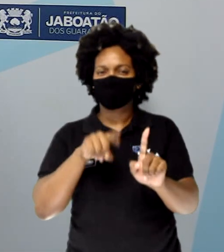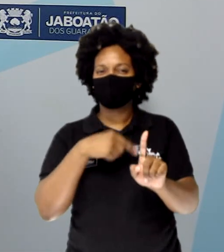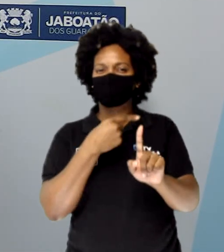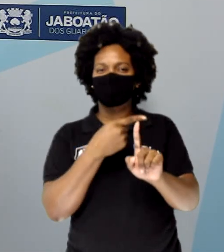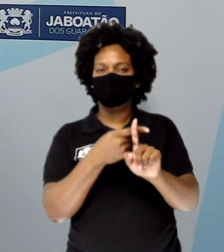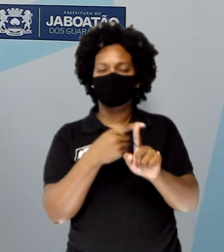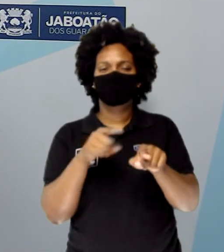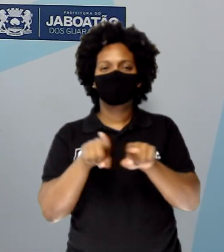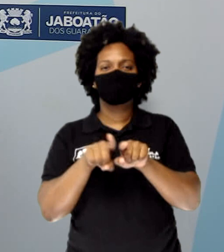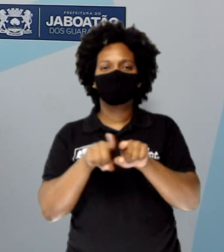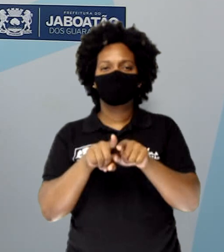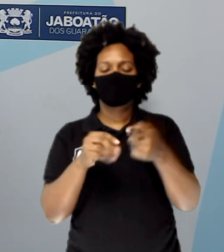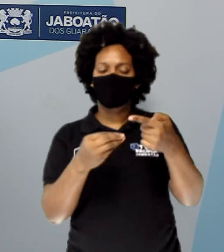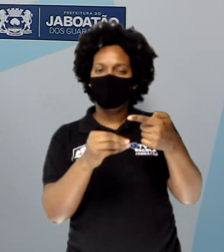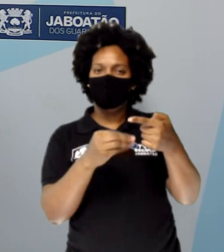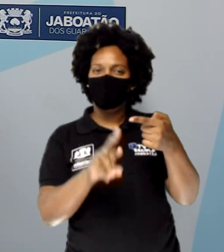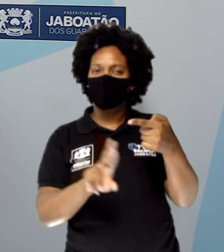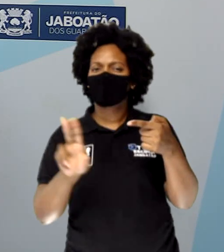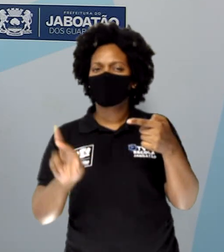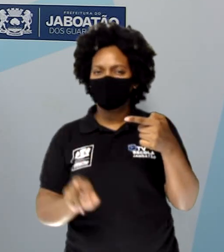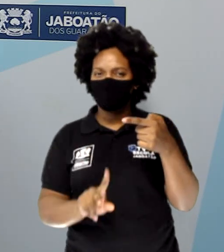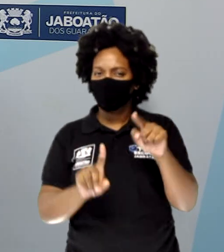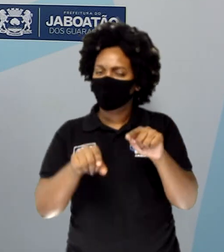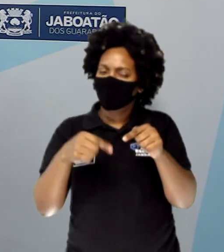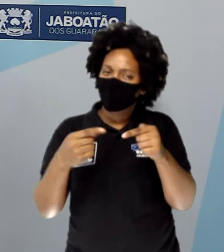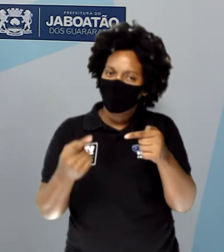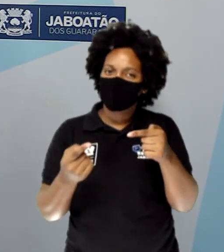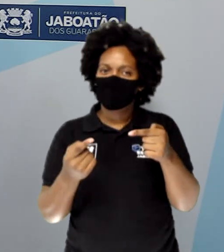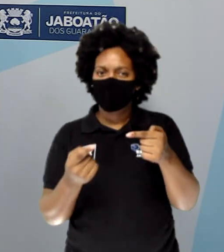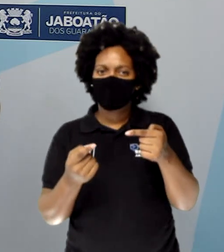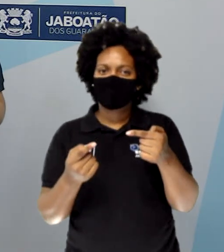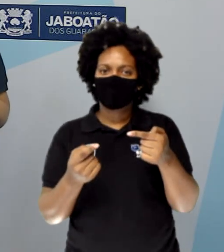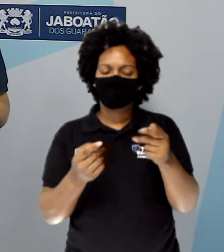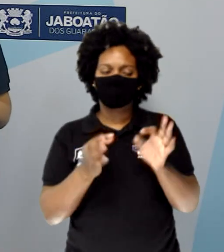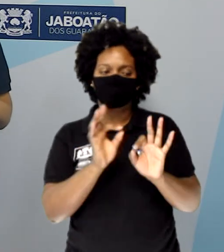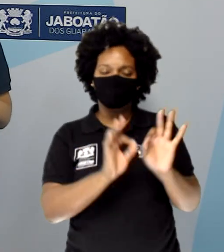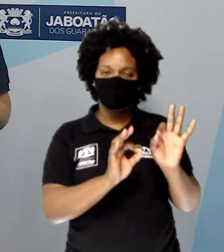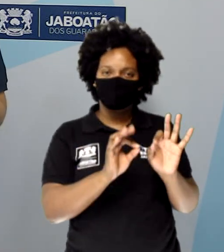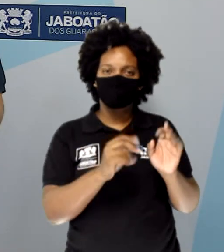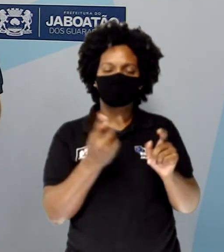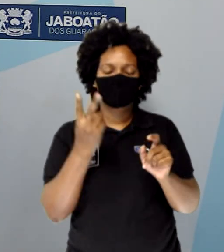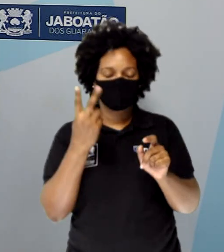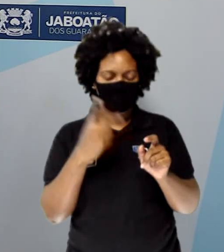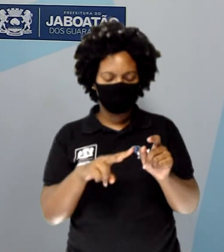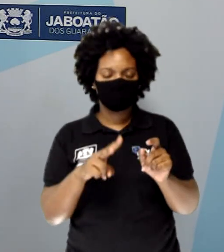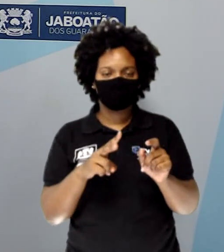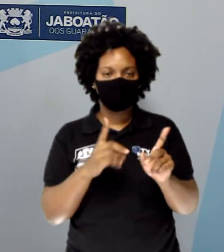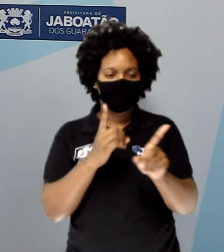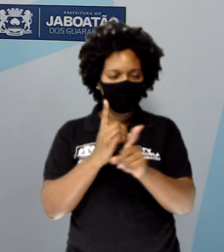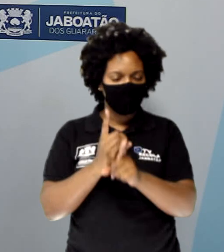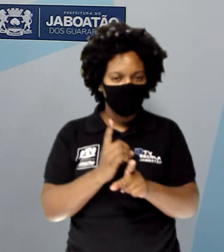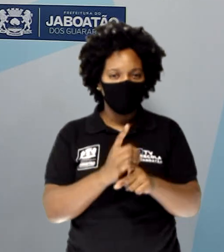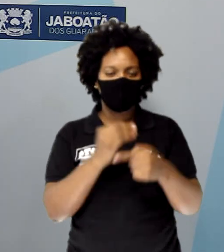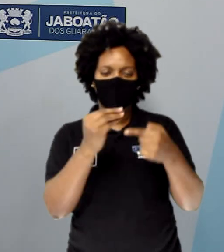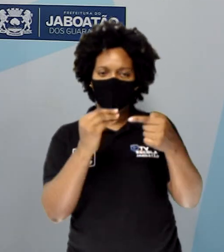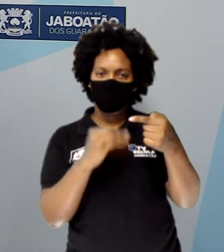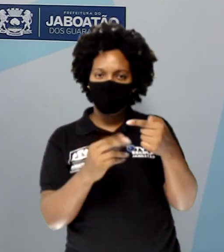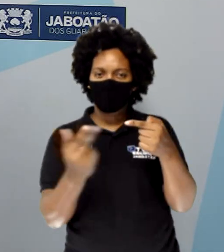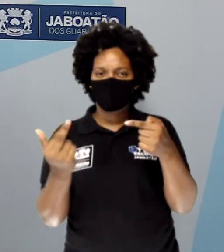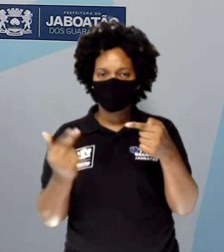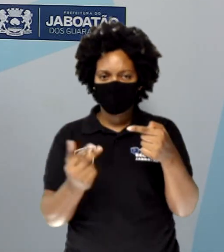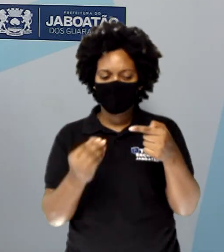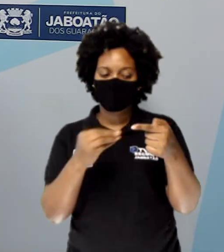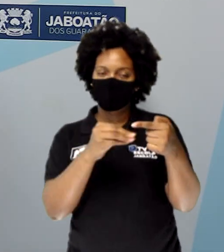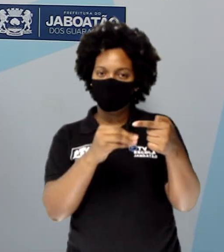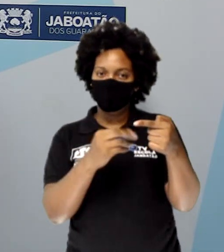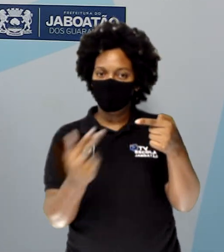os denominadores são diferentes, mas aqueles mesmos mecanismos que a gente viu de achar a fração equivalente com o mesmo